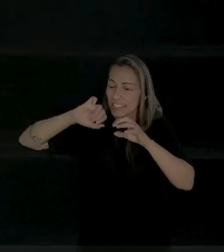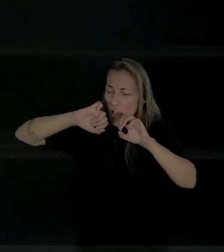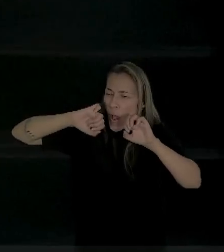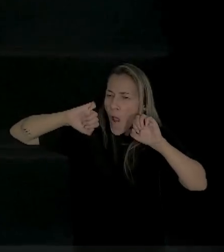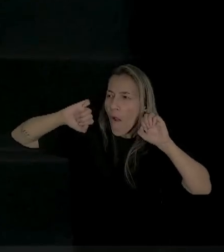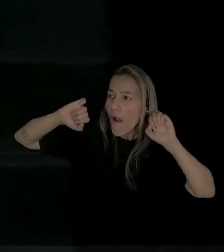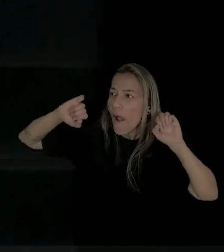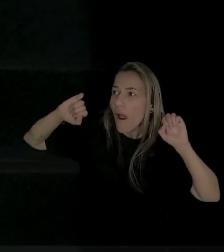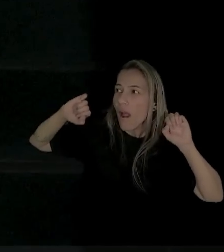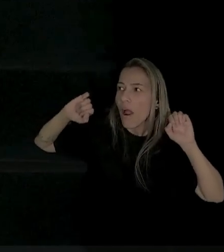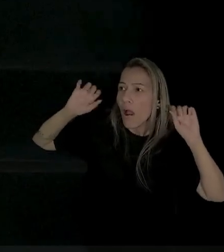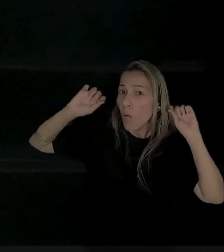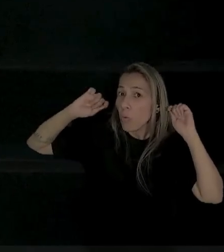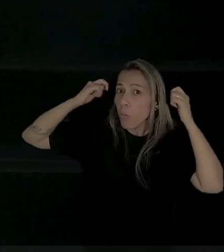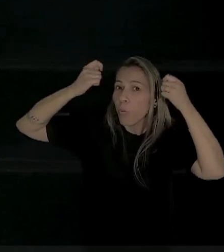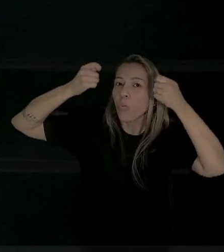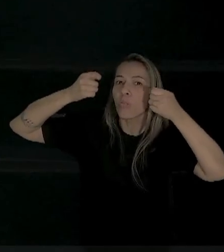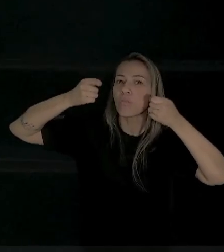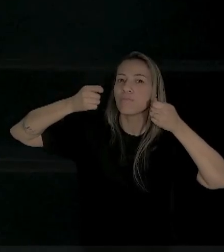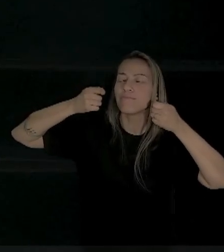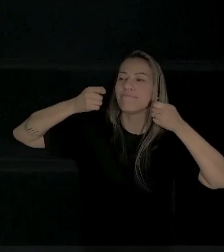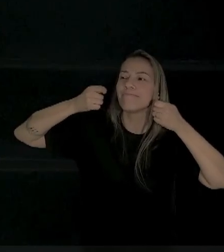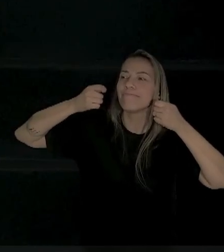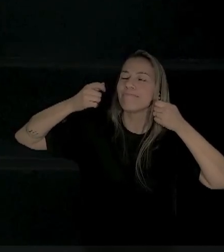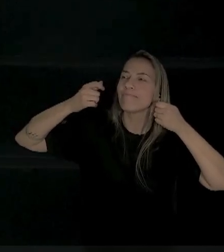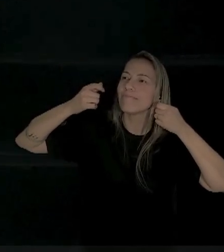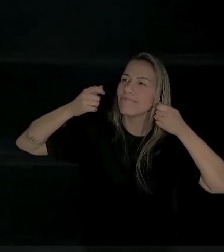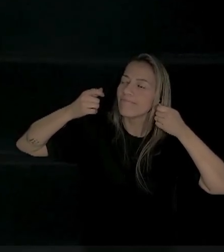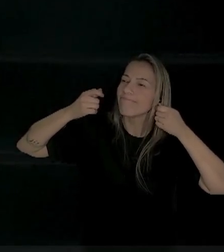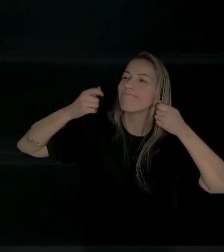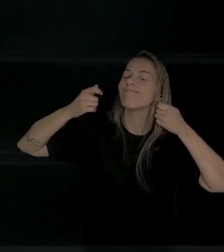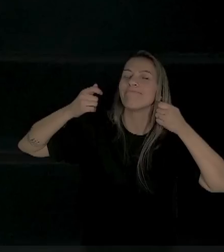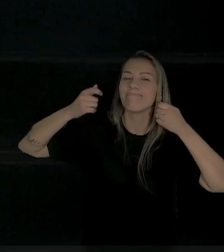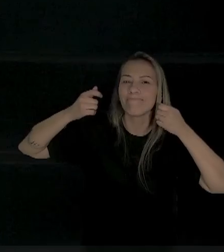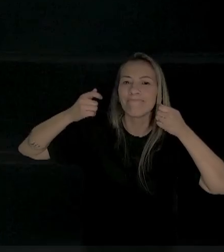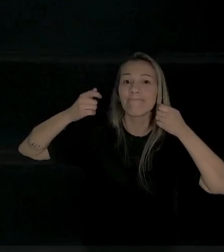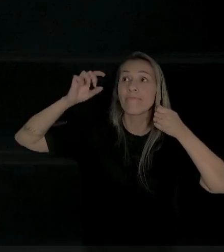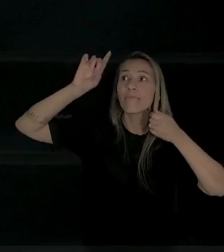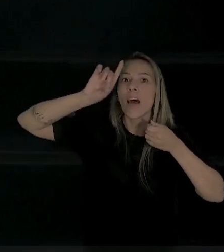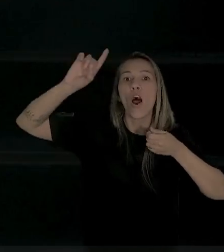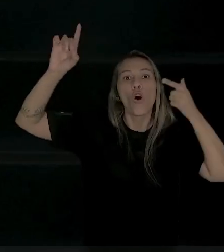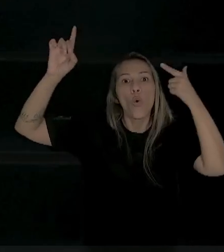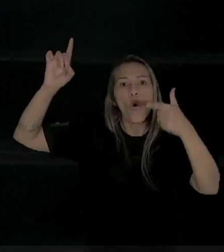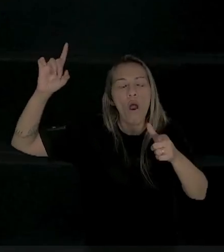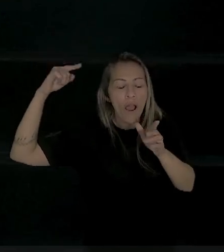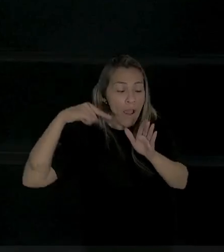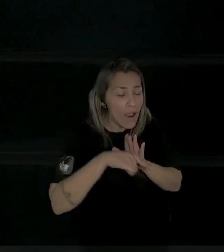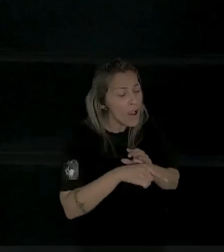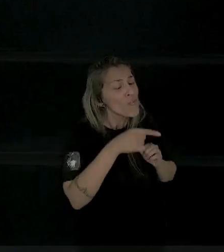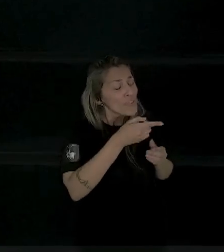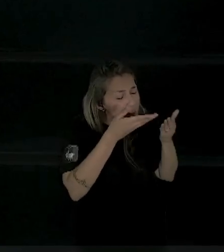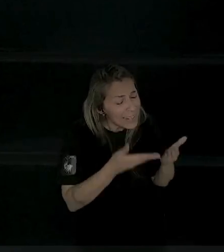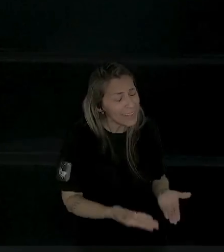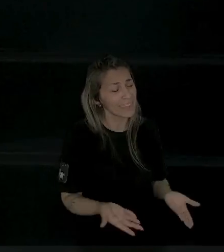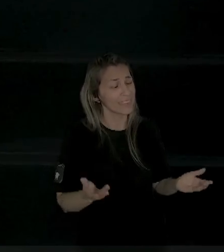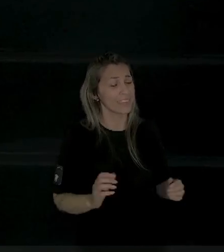brisa suave, Deus faz a mesma pergunta para ele: Elias, o que, que você está fazendo aqui, meu filho? O que, que ele fala? A